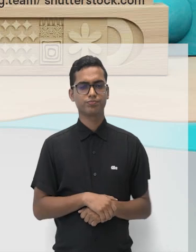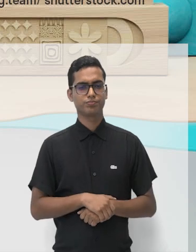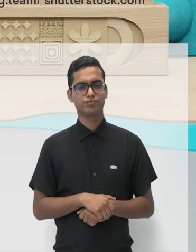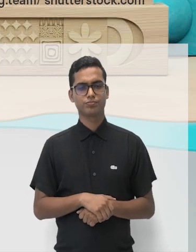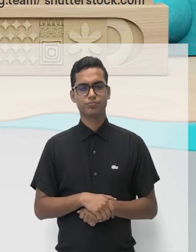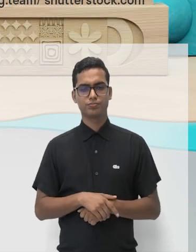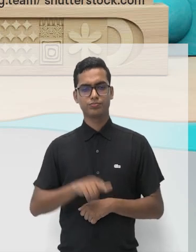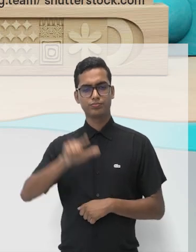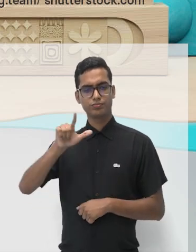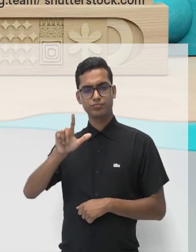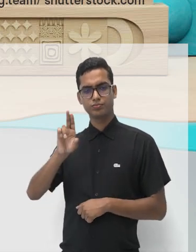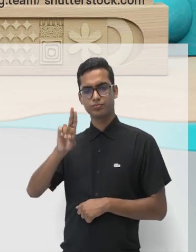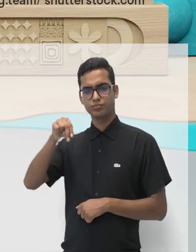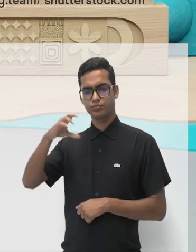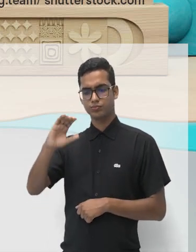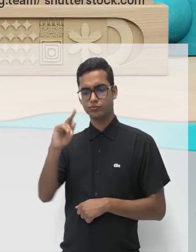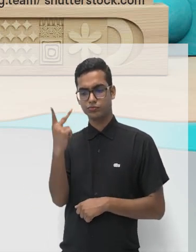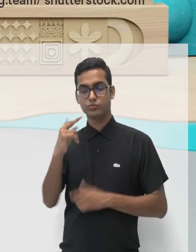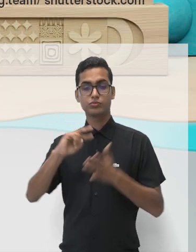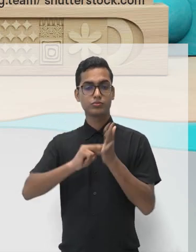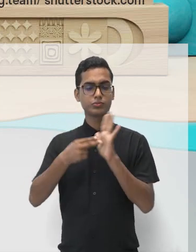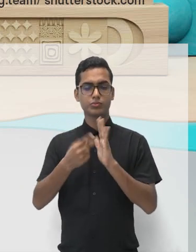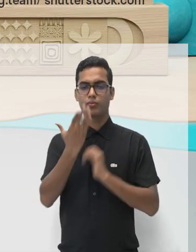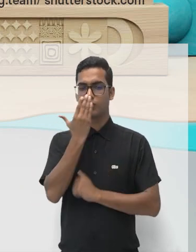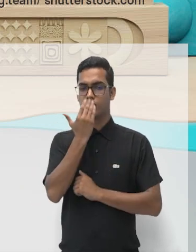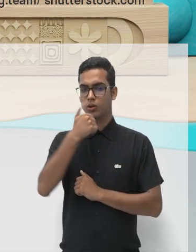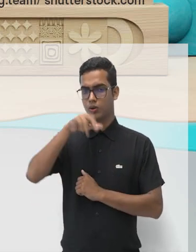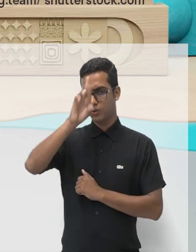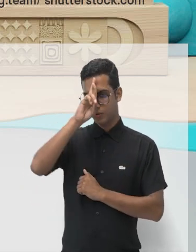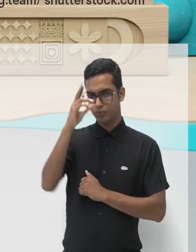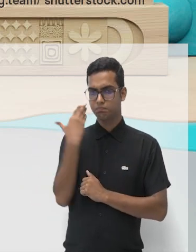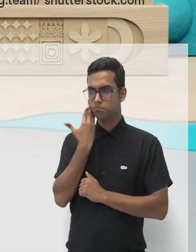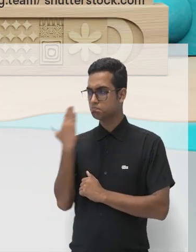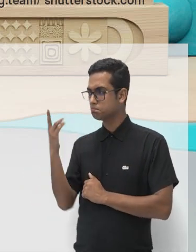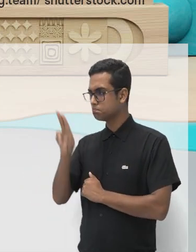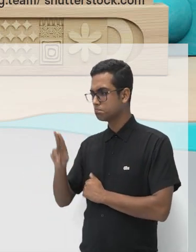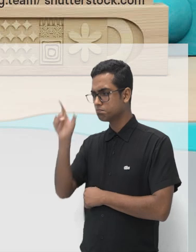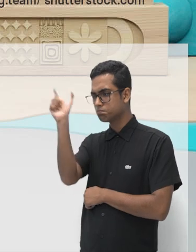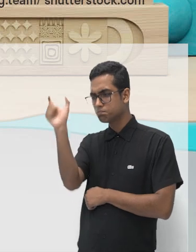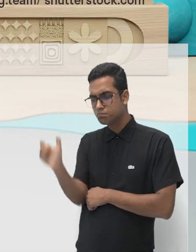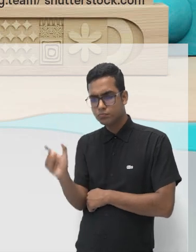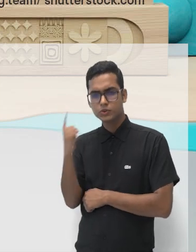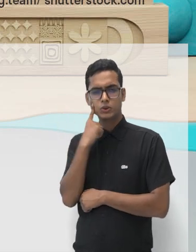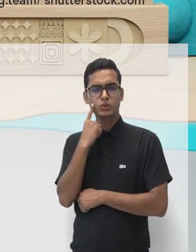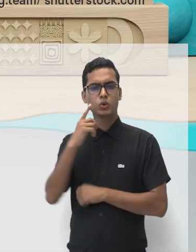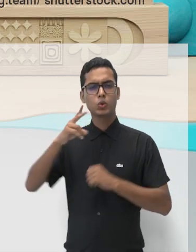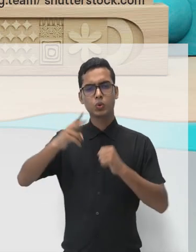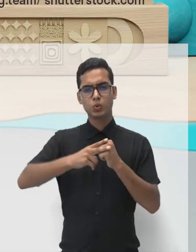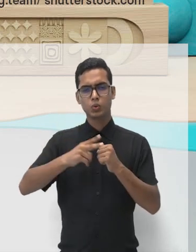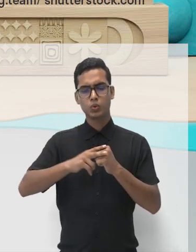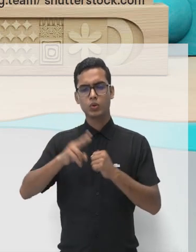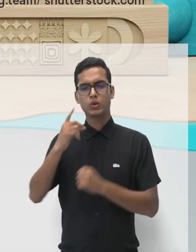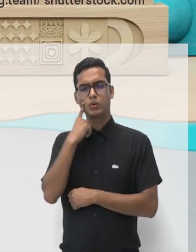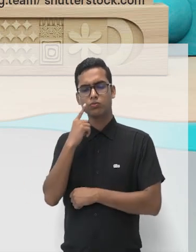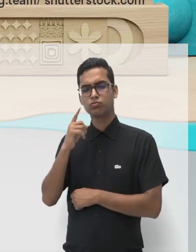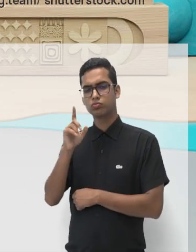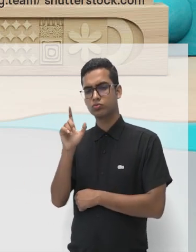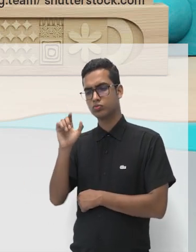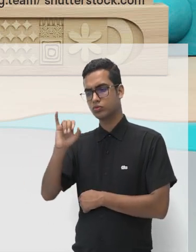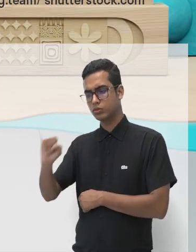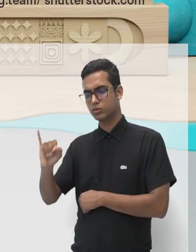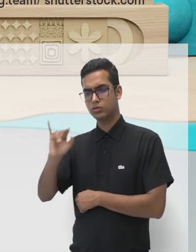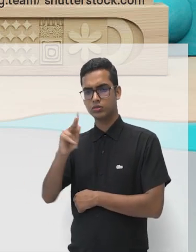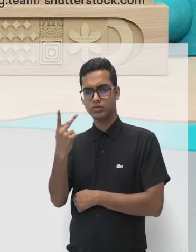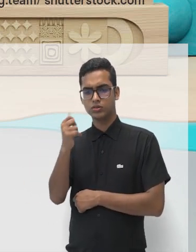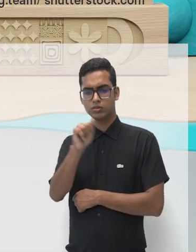lunch at 12 p.m. Viram que eu utilizo aqui bastante o verbo to have, né? Que é